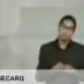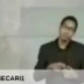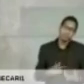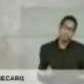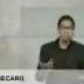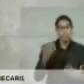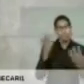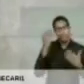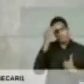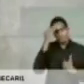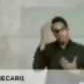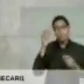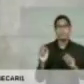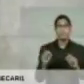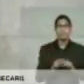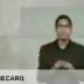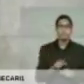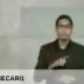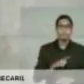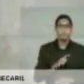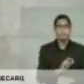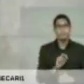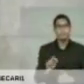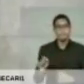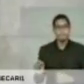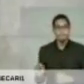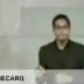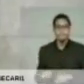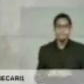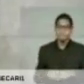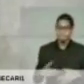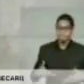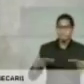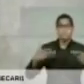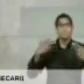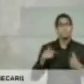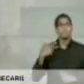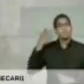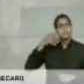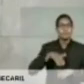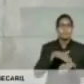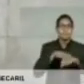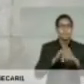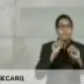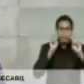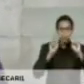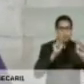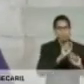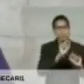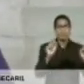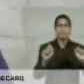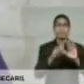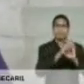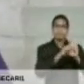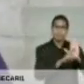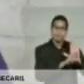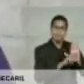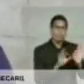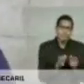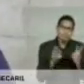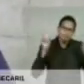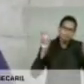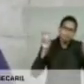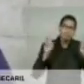agradecer ele aqui, claro, por dar vistas a isso, me motivar a vir aqui falar e dar vistas aos nobres vereadores num projeto de lei tão